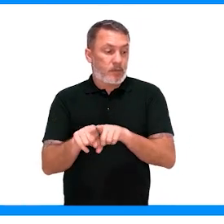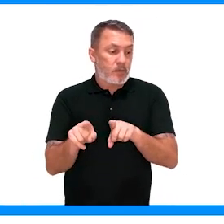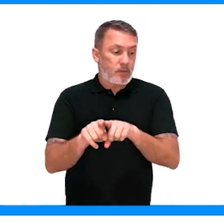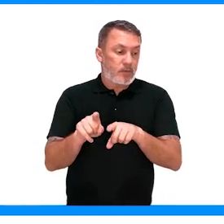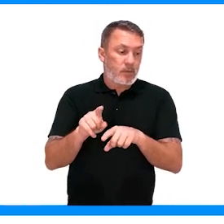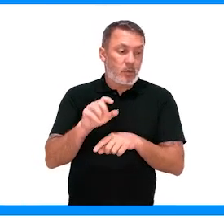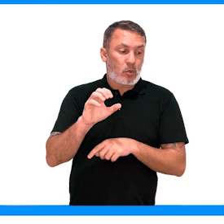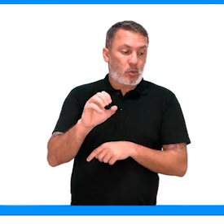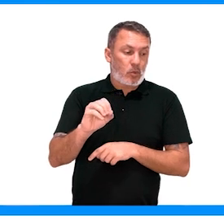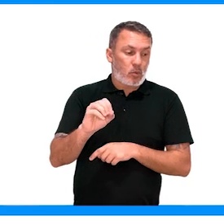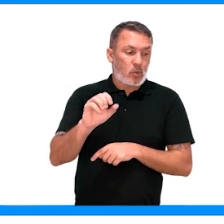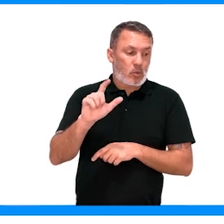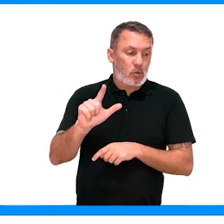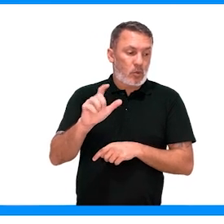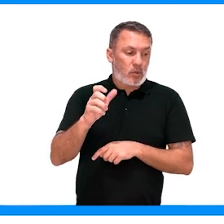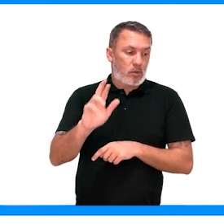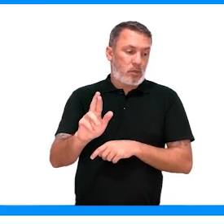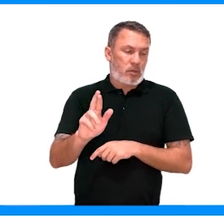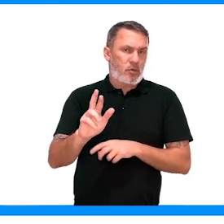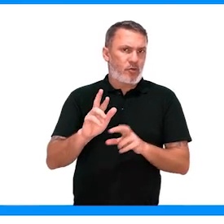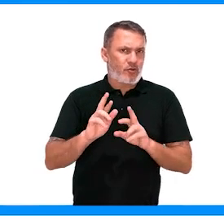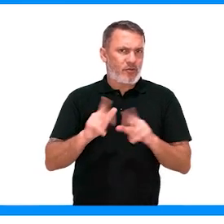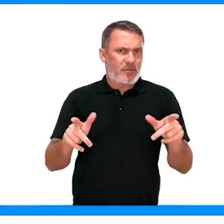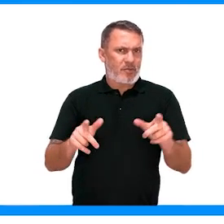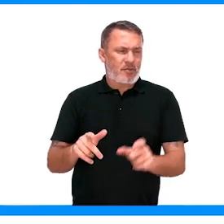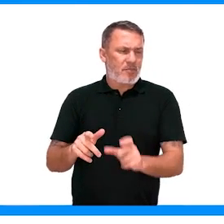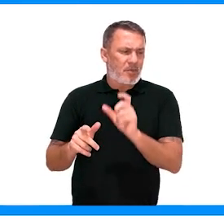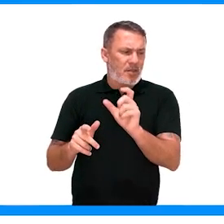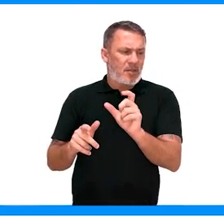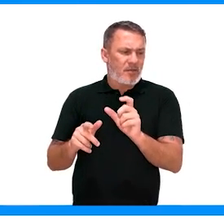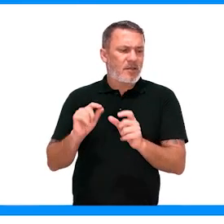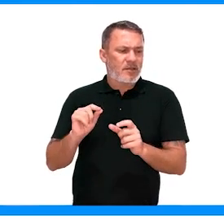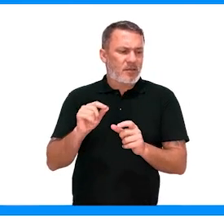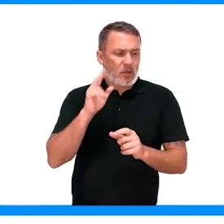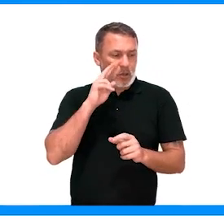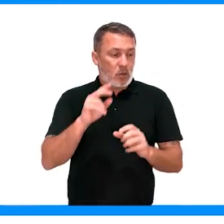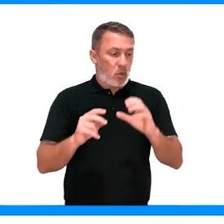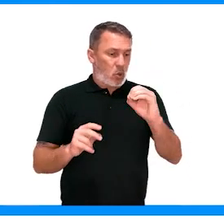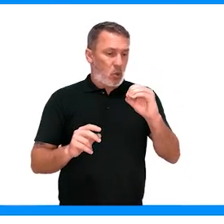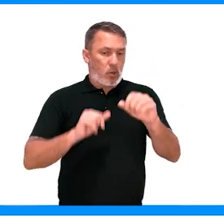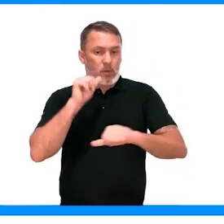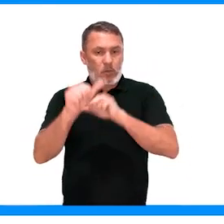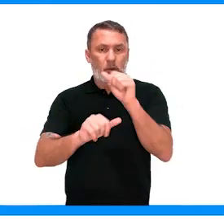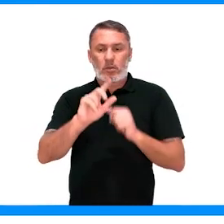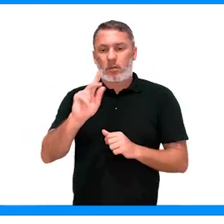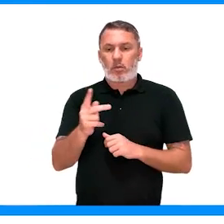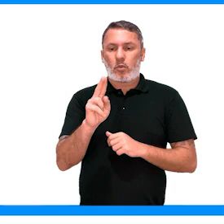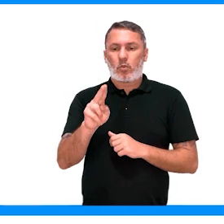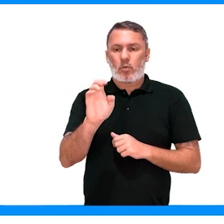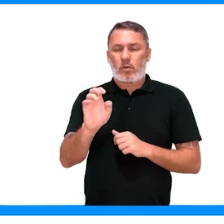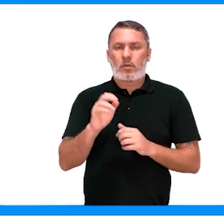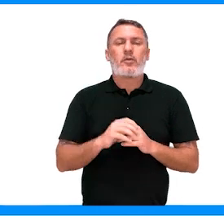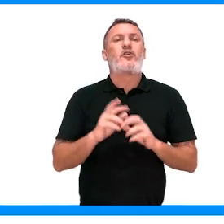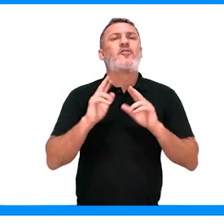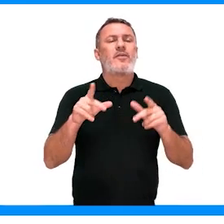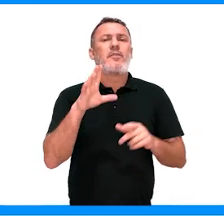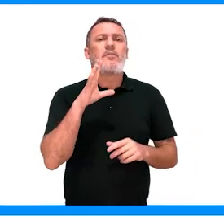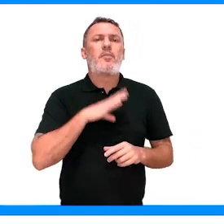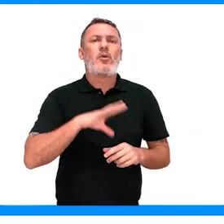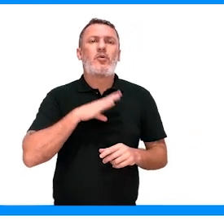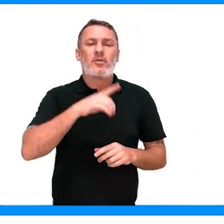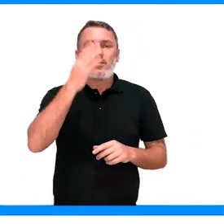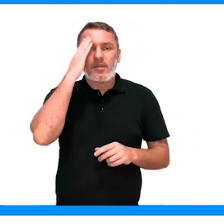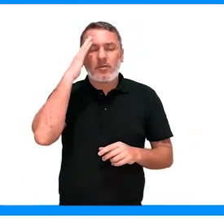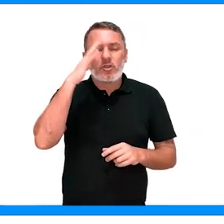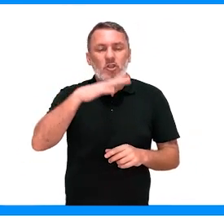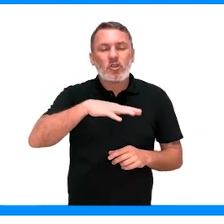Agora temos o verbo oler. Oler é bem diferente, né? E o interessante, uma coisa bem interessante é que só em